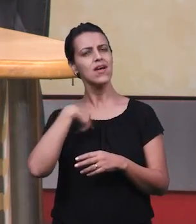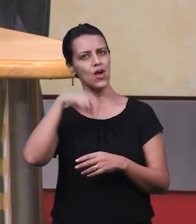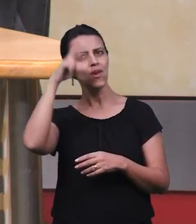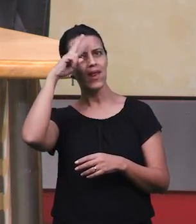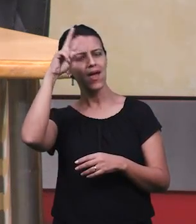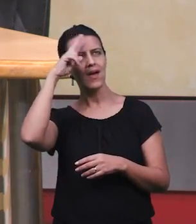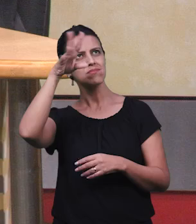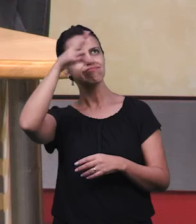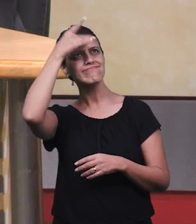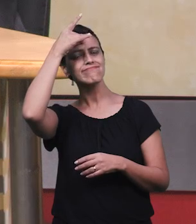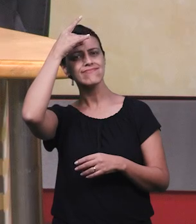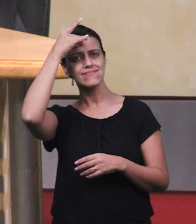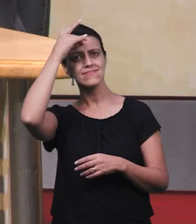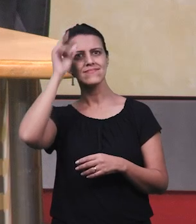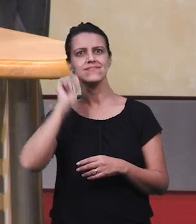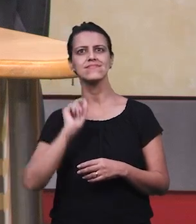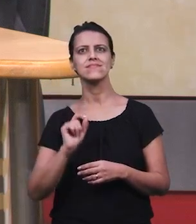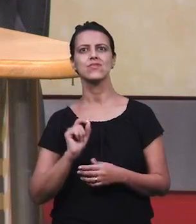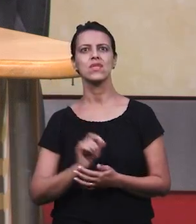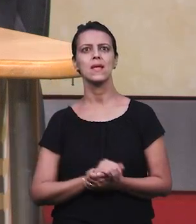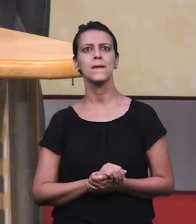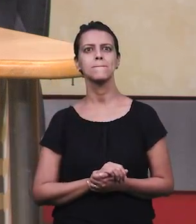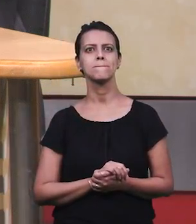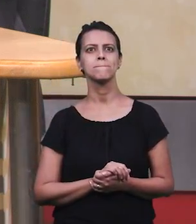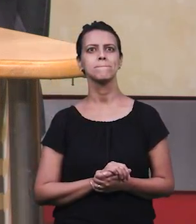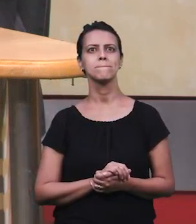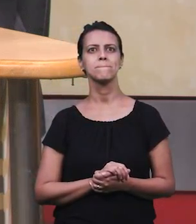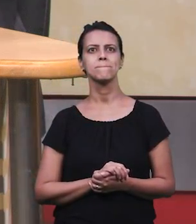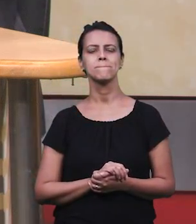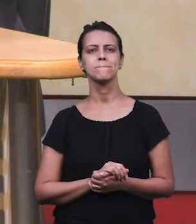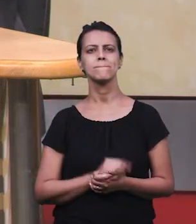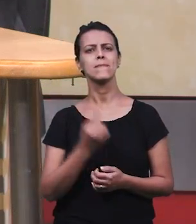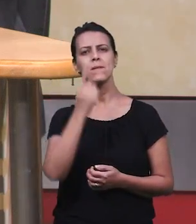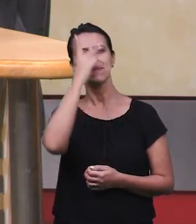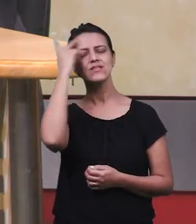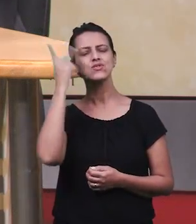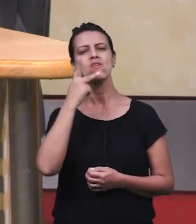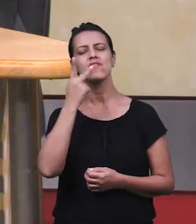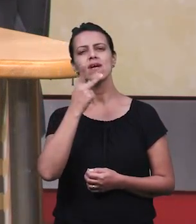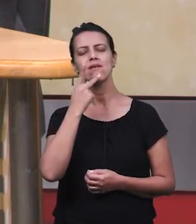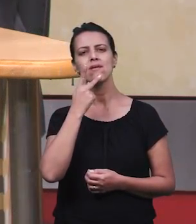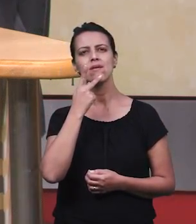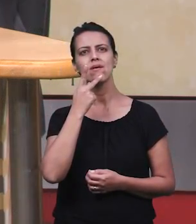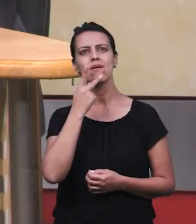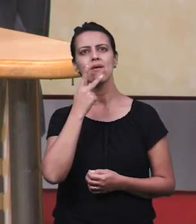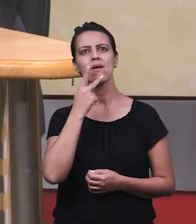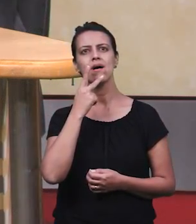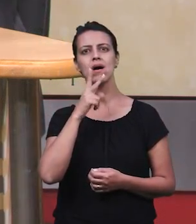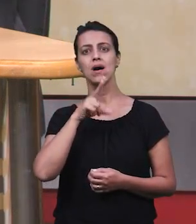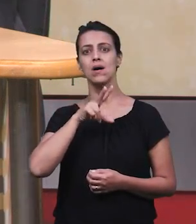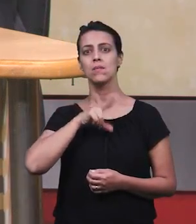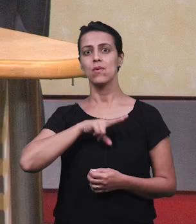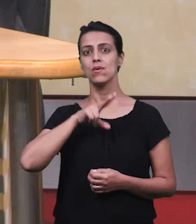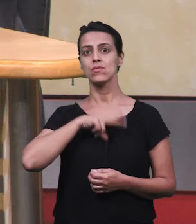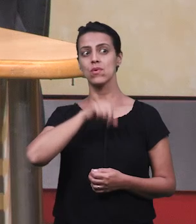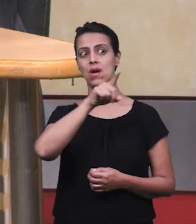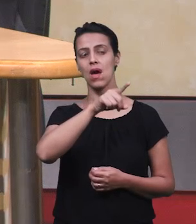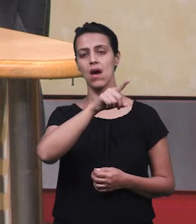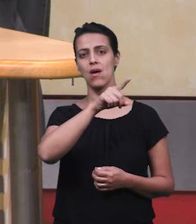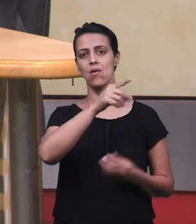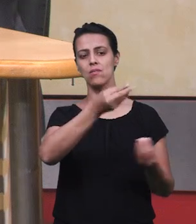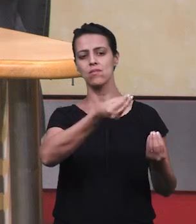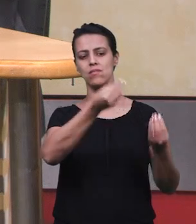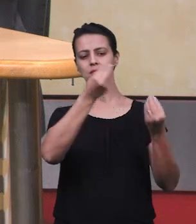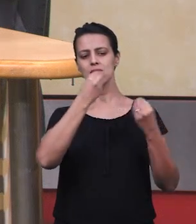apesar de muito jovem, eu me lembro da expressão de um dos irmãos que disse o seguinte: Portugal enviou para o